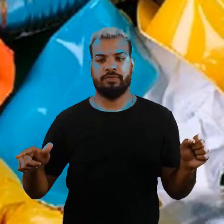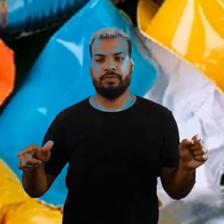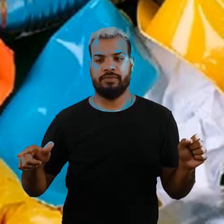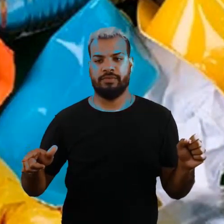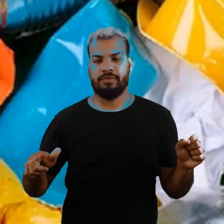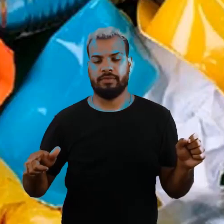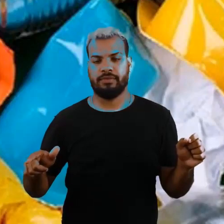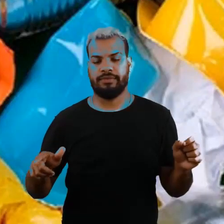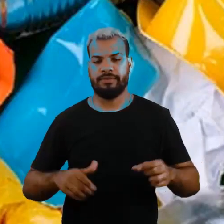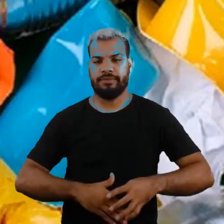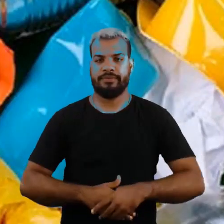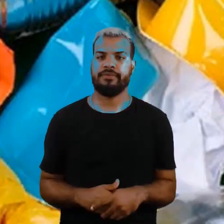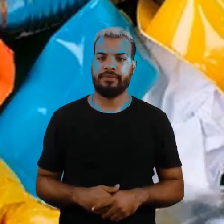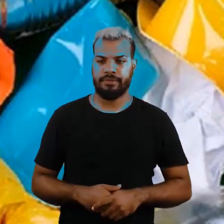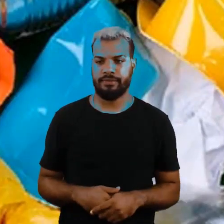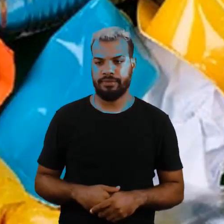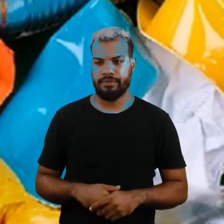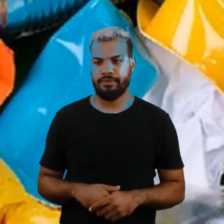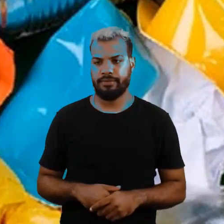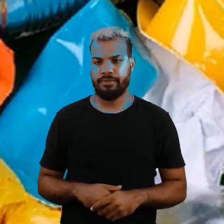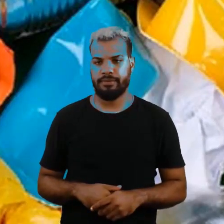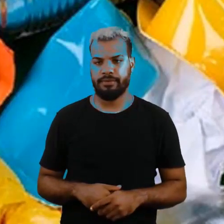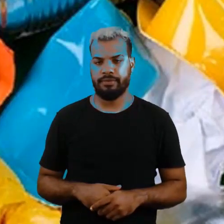outro projeto ou para o mesmo.